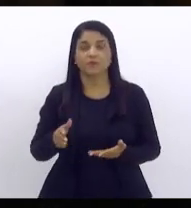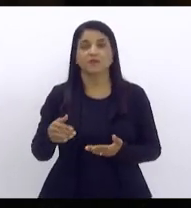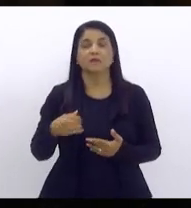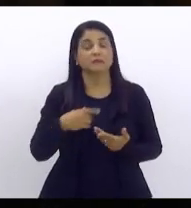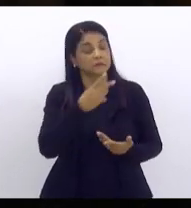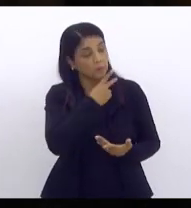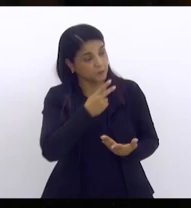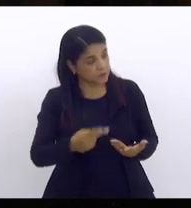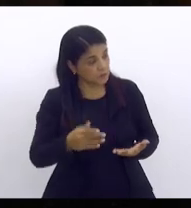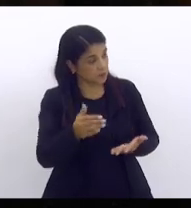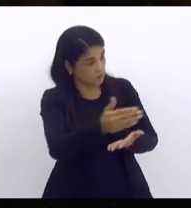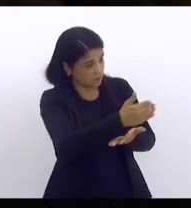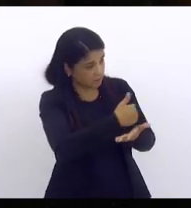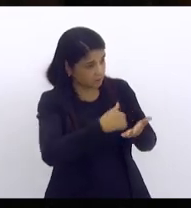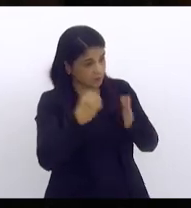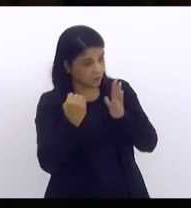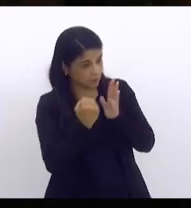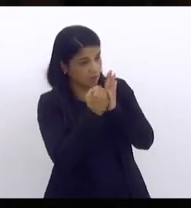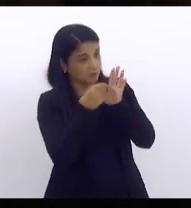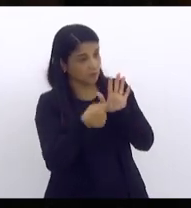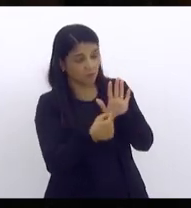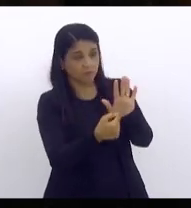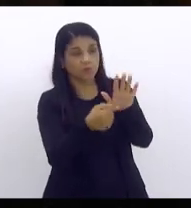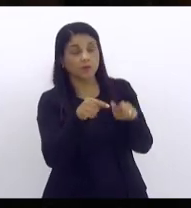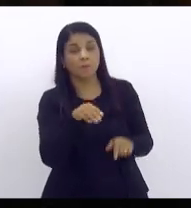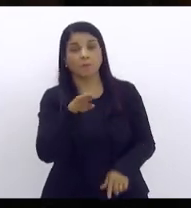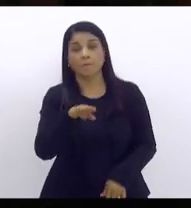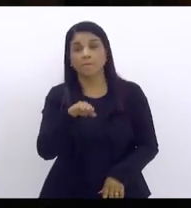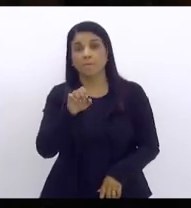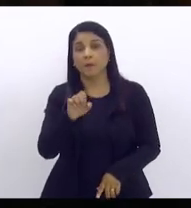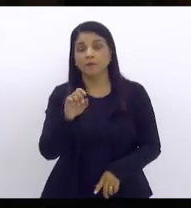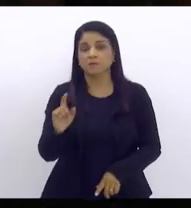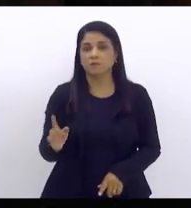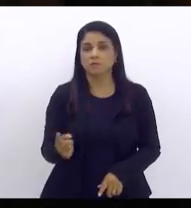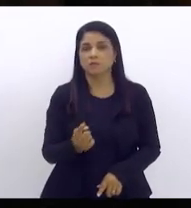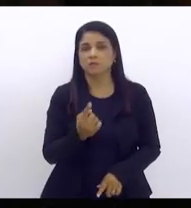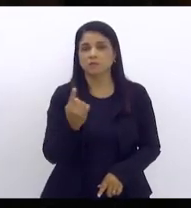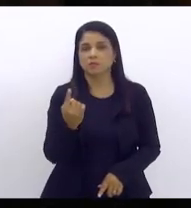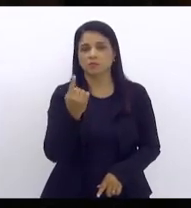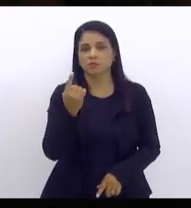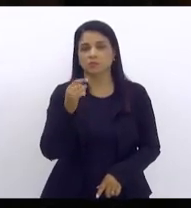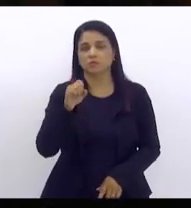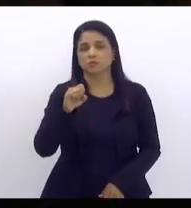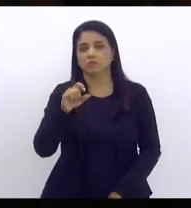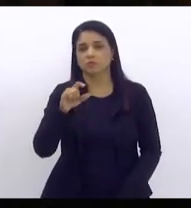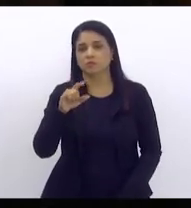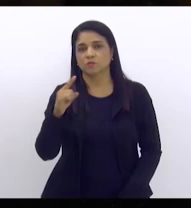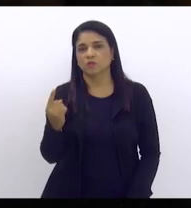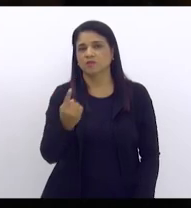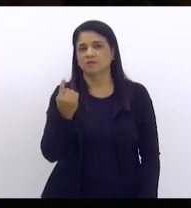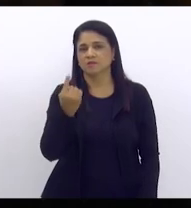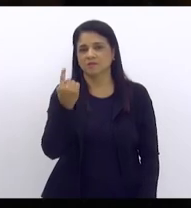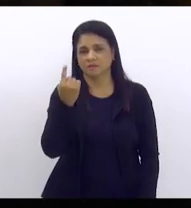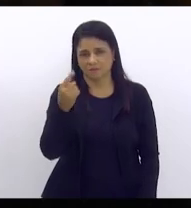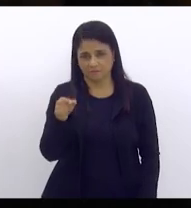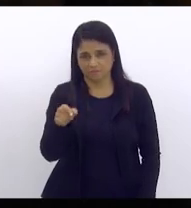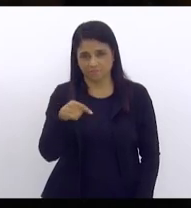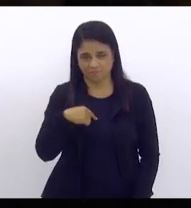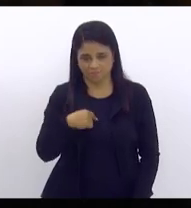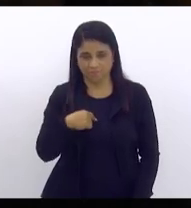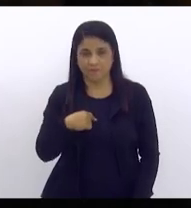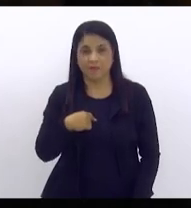muito revelador é o quanto que são mães solos. Ou seja, a gente tem mais de